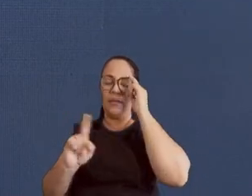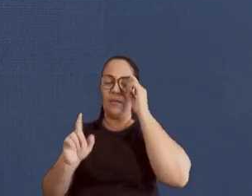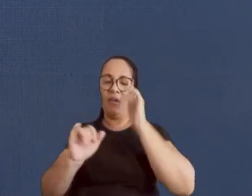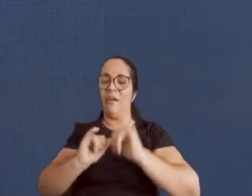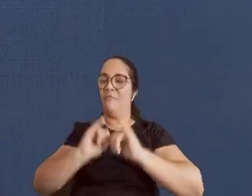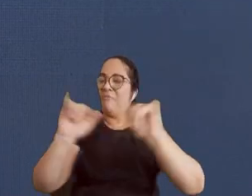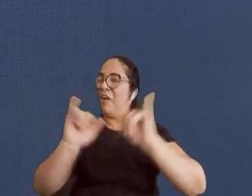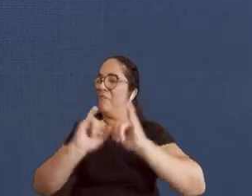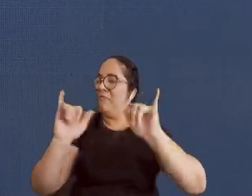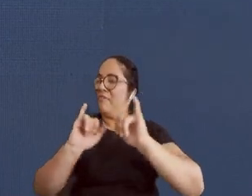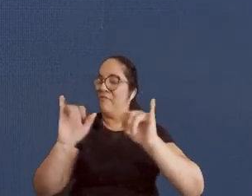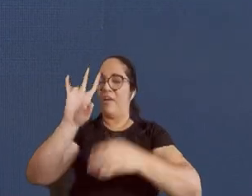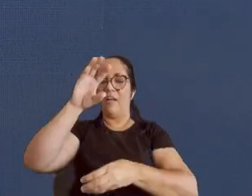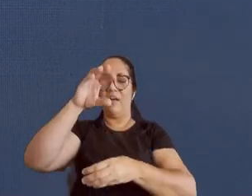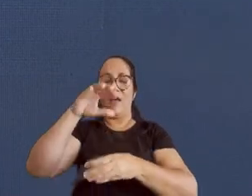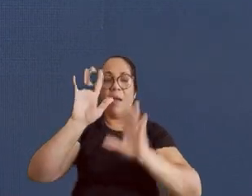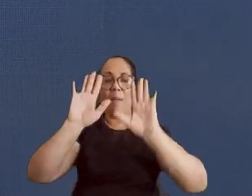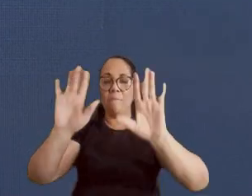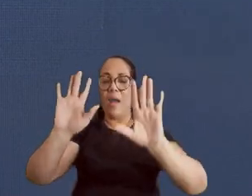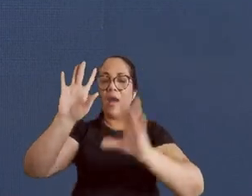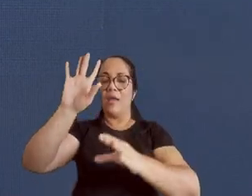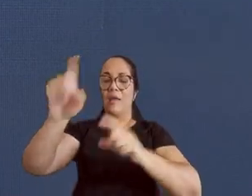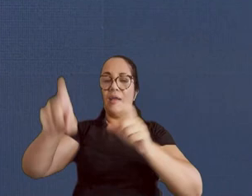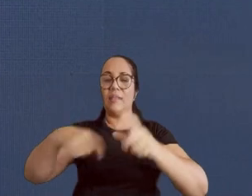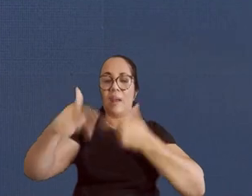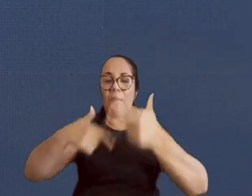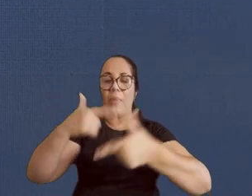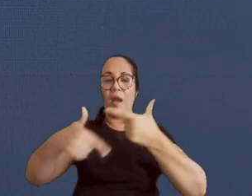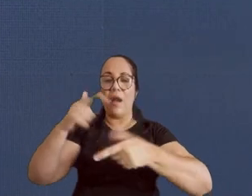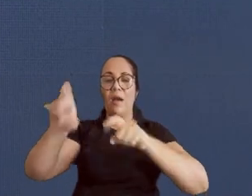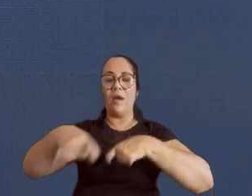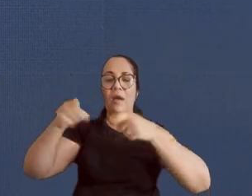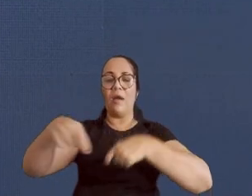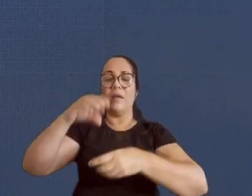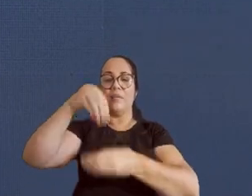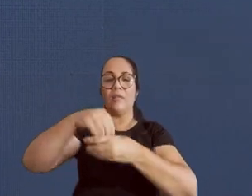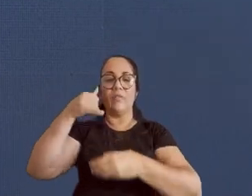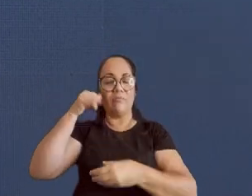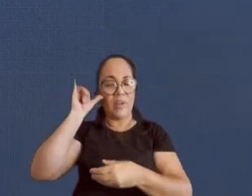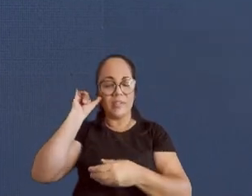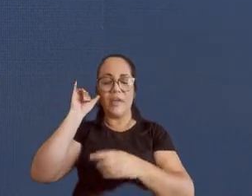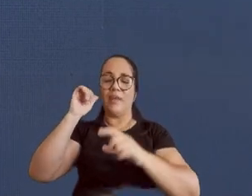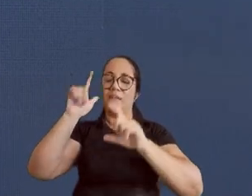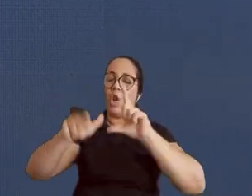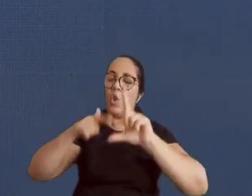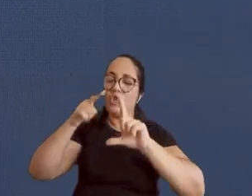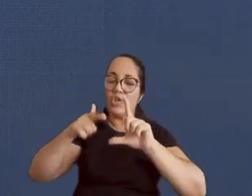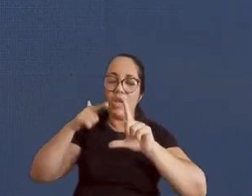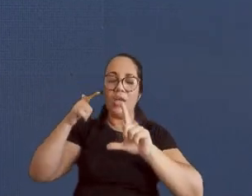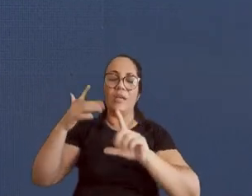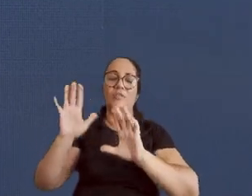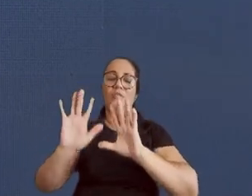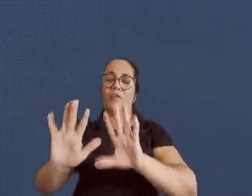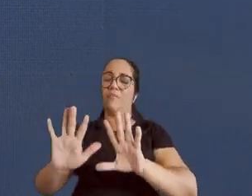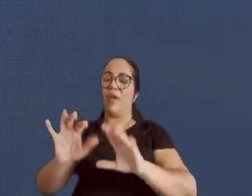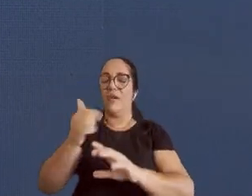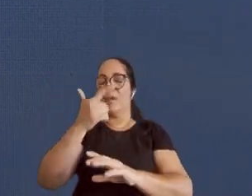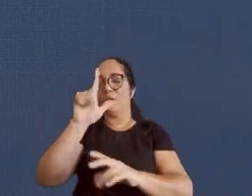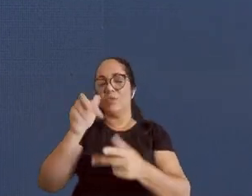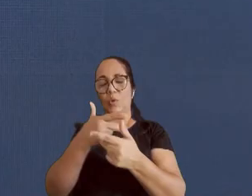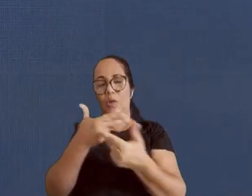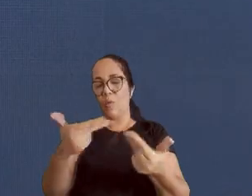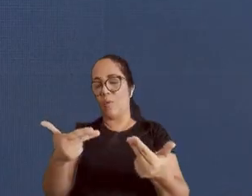eficiente fora da Fazenda aceita-se muito questões da logística mas mas outra coisa também talvez regulatório talvez